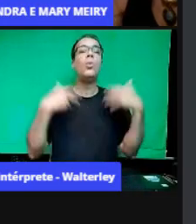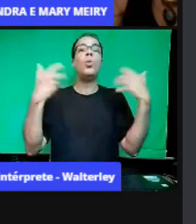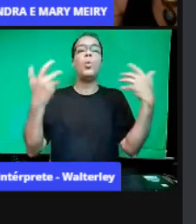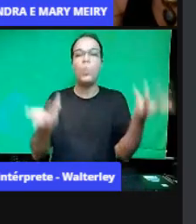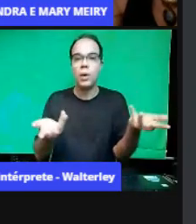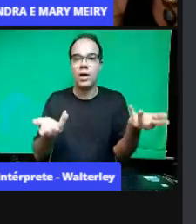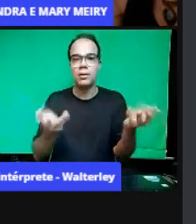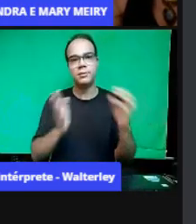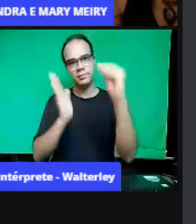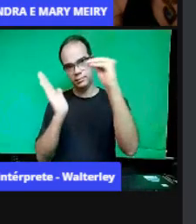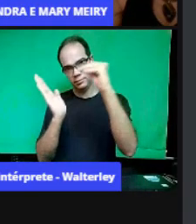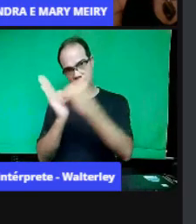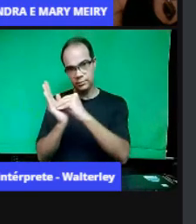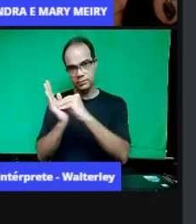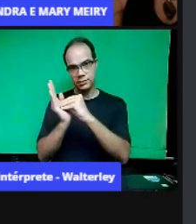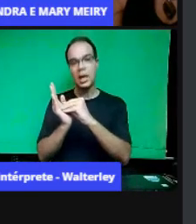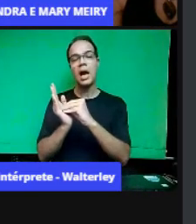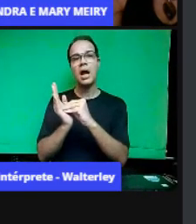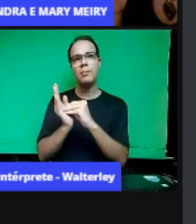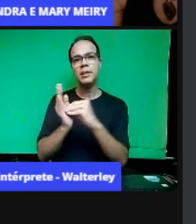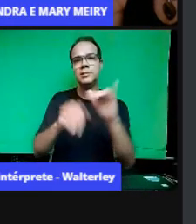eu vou traçar